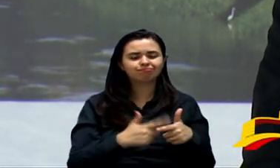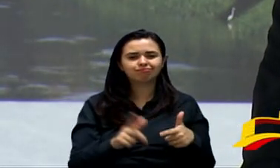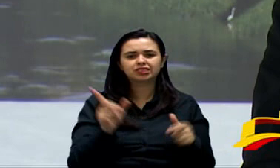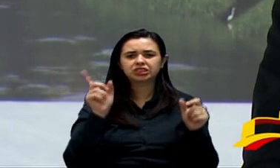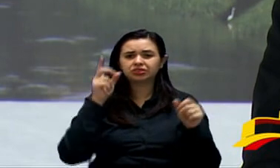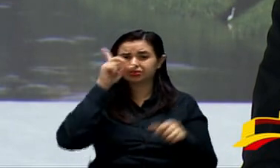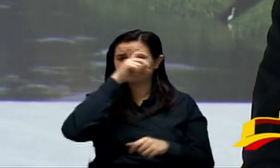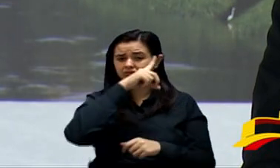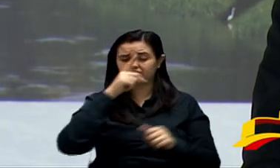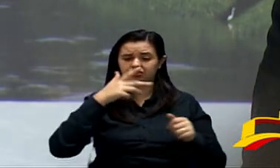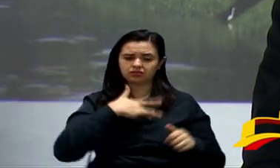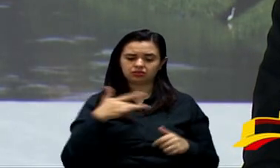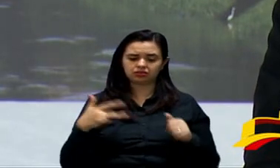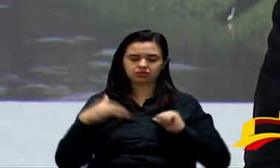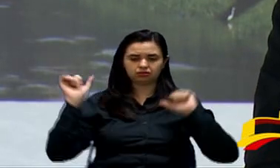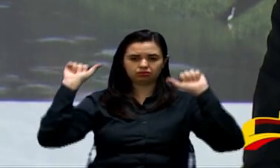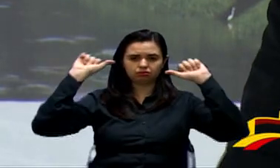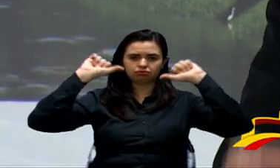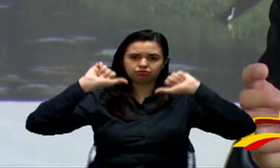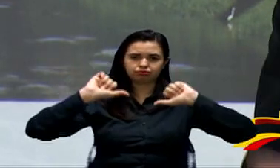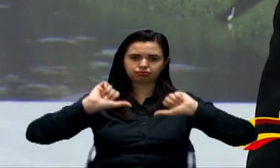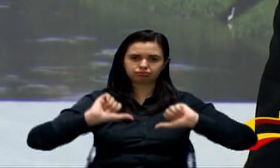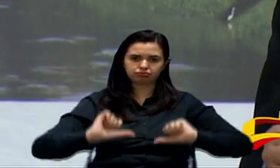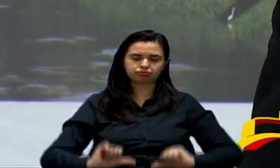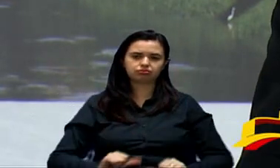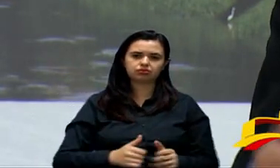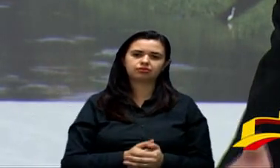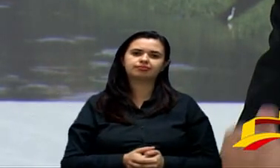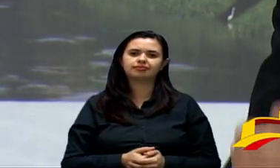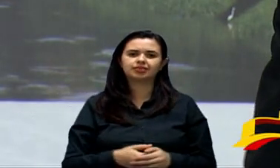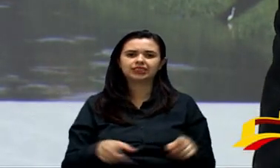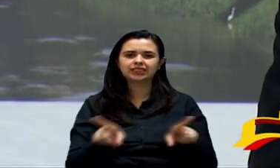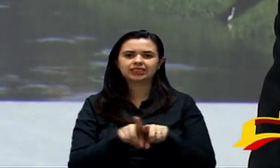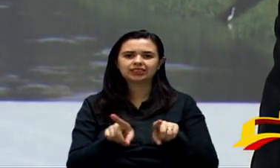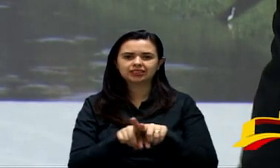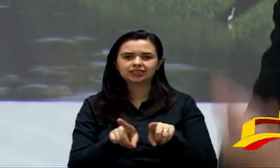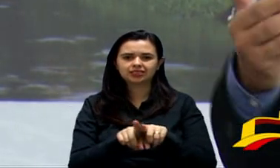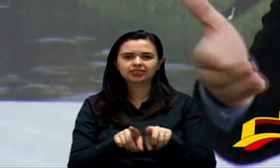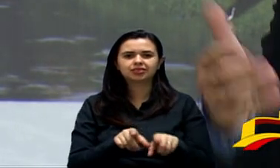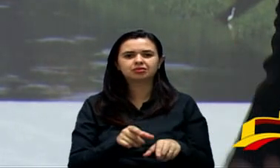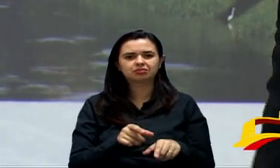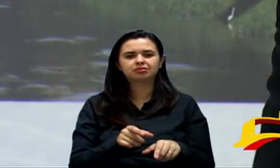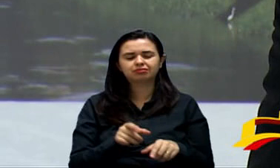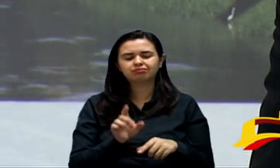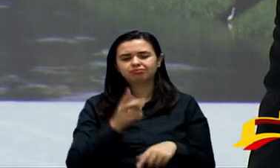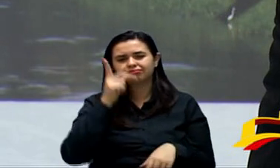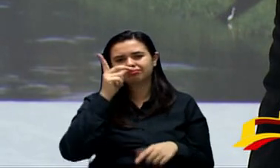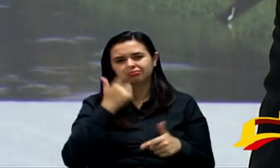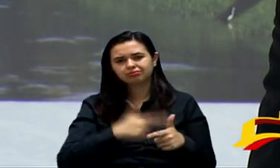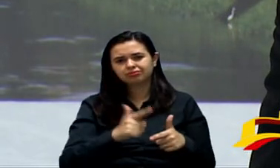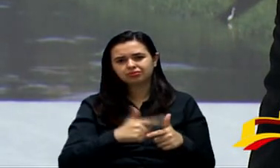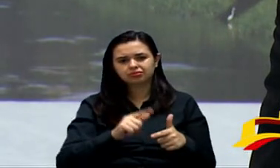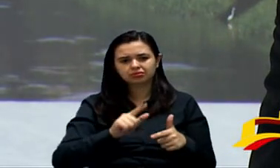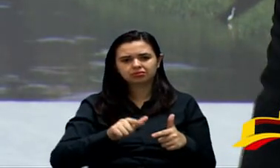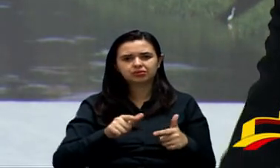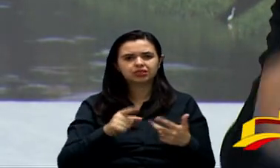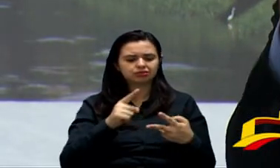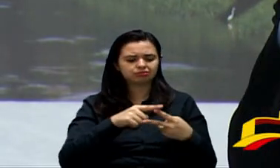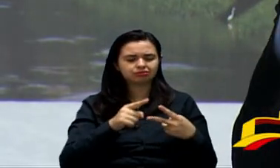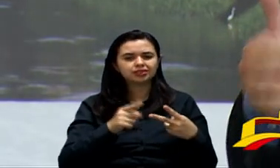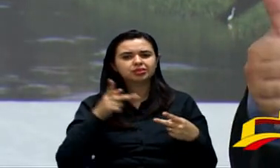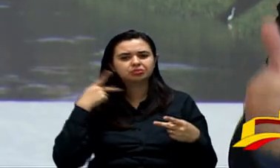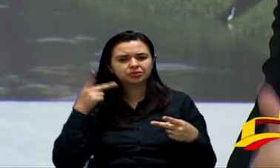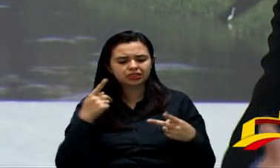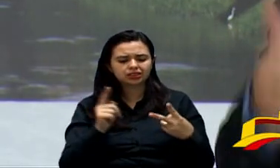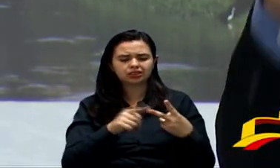preocupa nações do mundo inteiro, pois afeta valores culturais, sociais, econômicos e políticos. É o que acabamos de falar. Mexe com a dignidade das pessoas, as